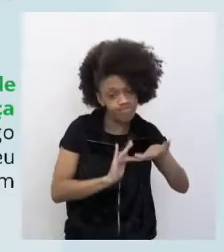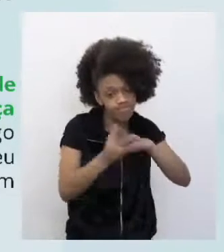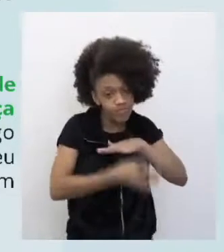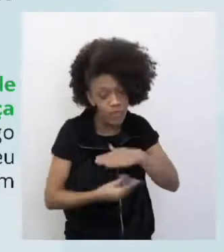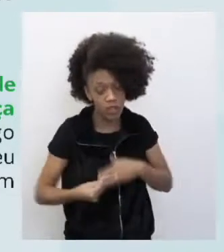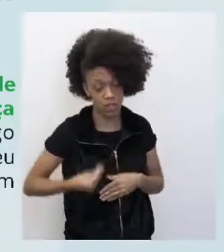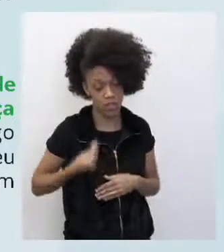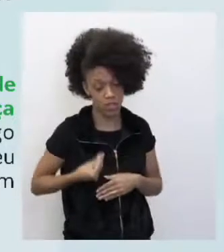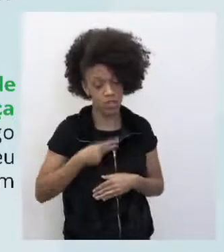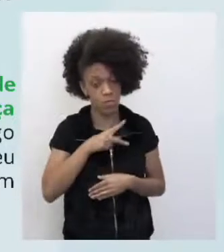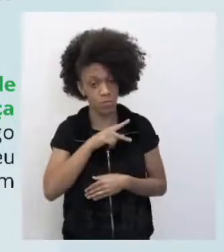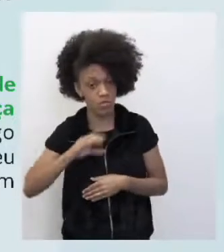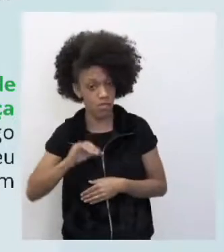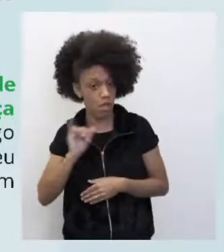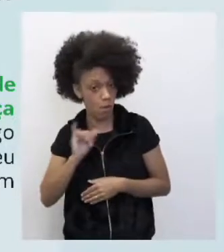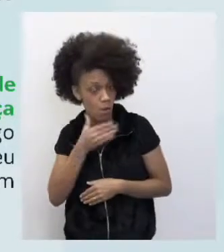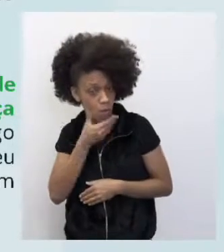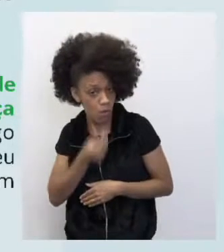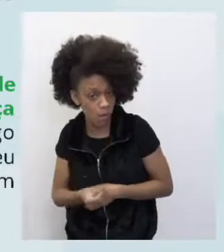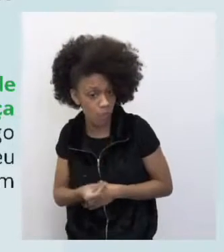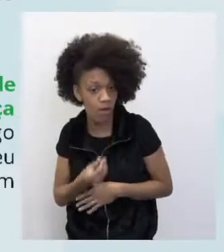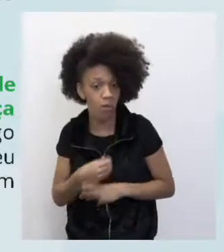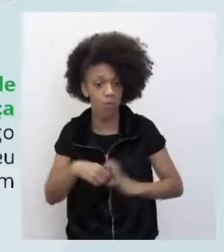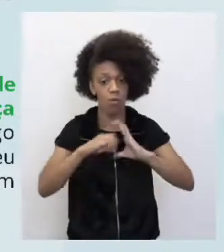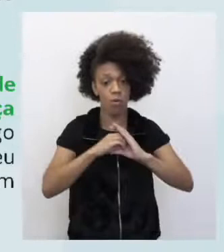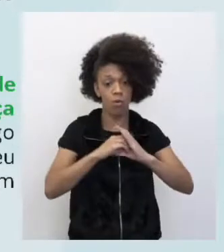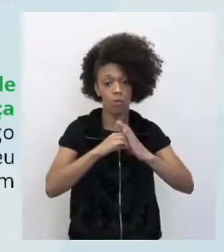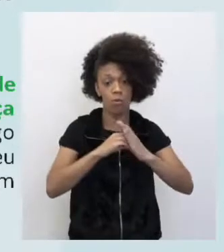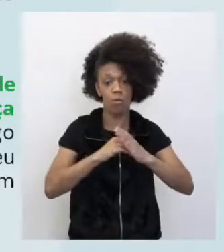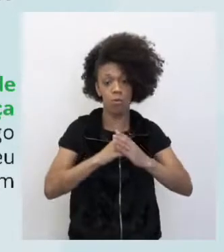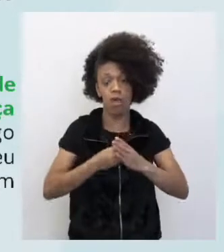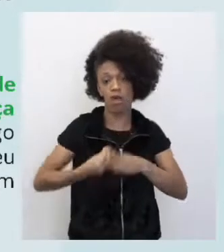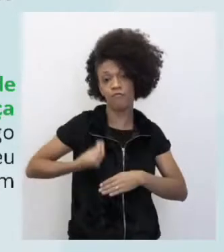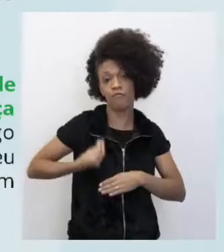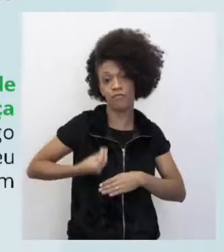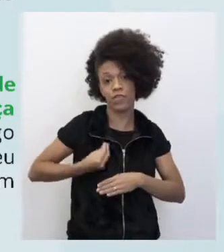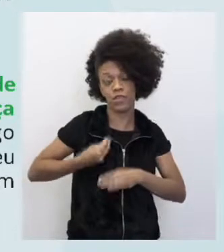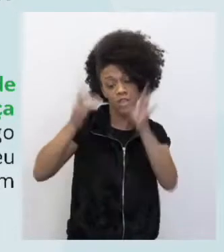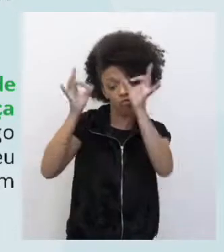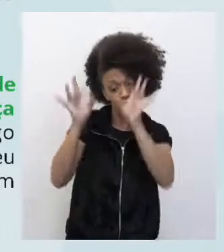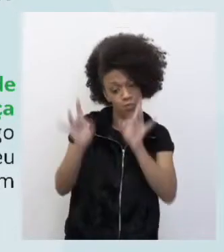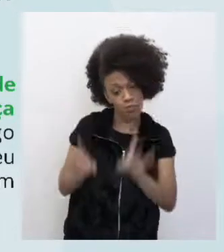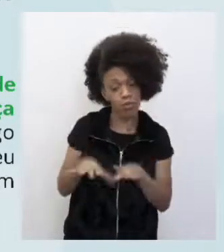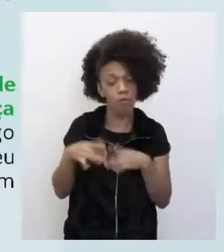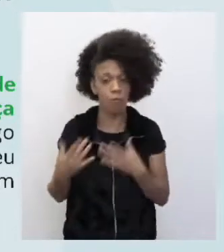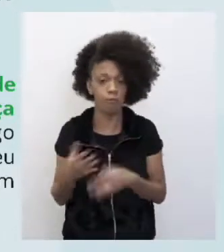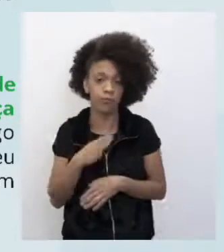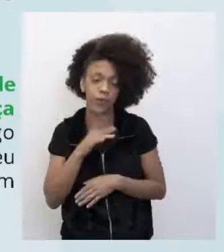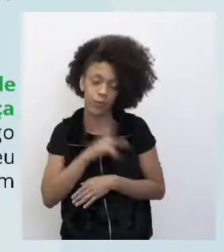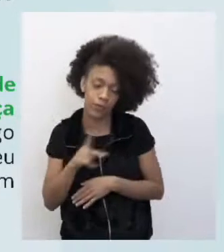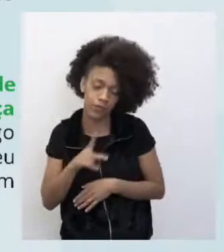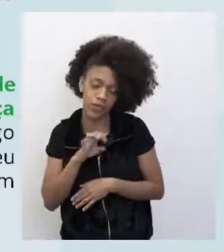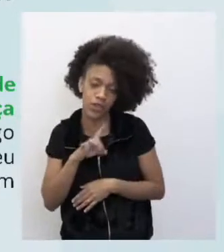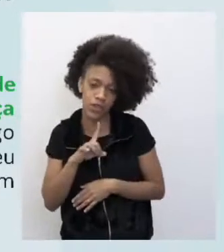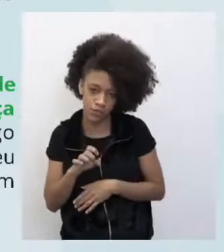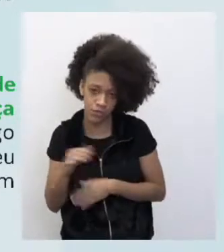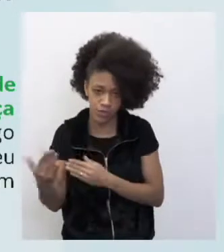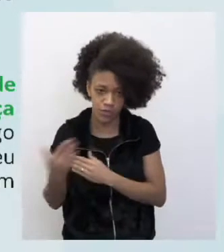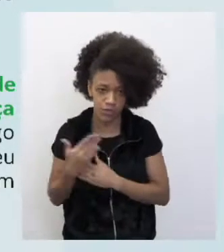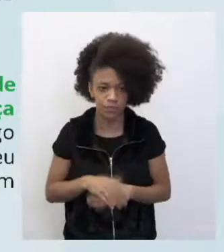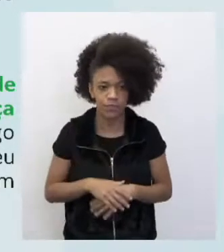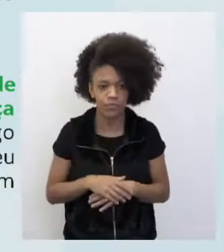Paulo César, o meu irmão, no @Diário de um Especial. E aí o Ed vai me ajudar. Aos olhos do